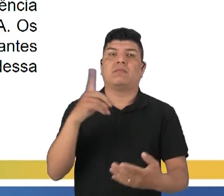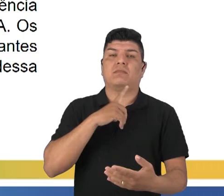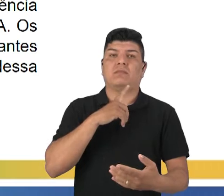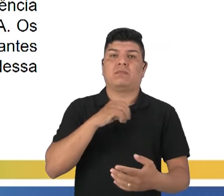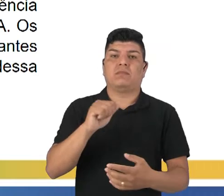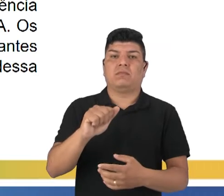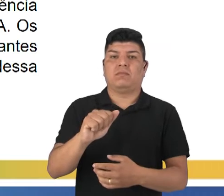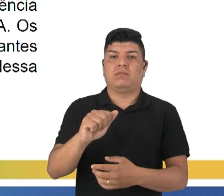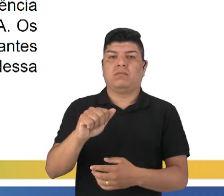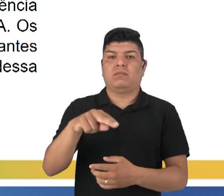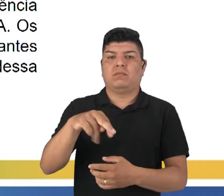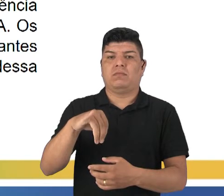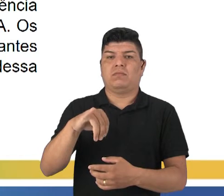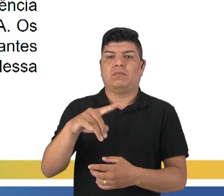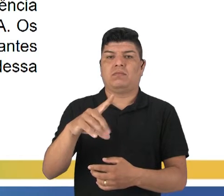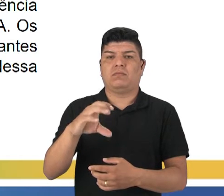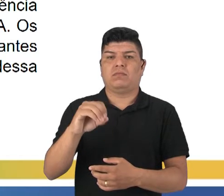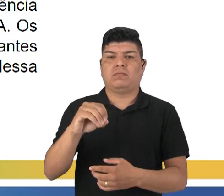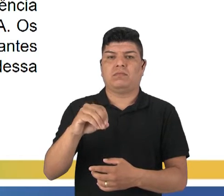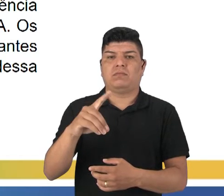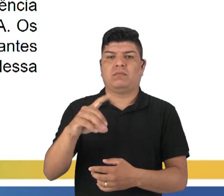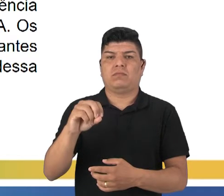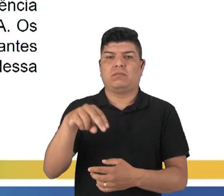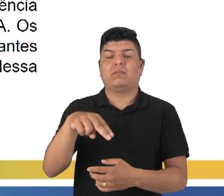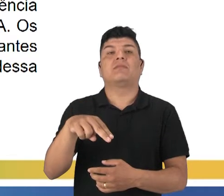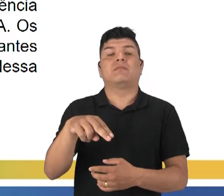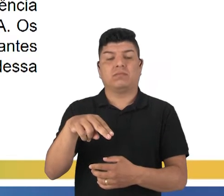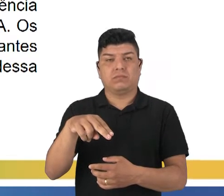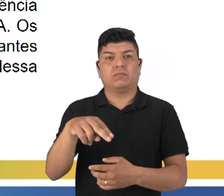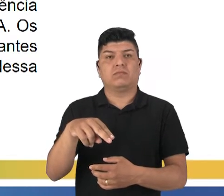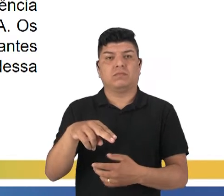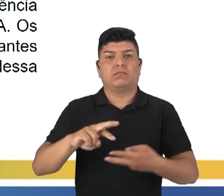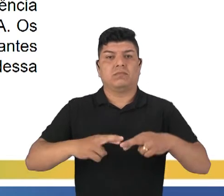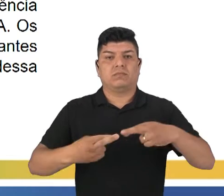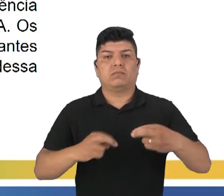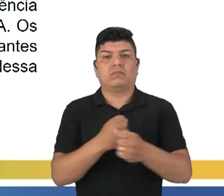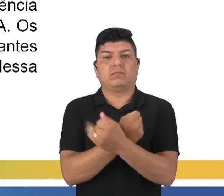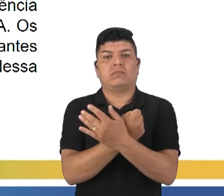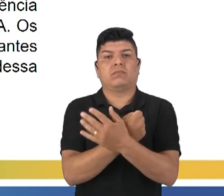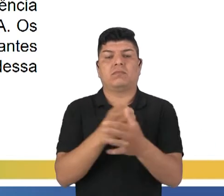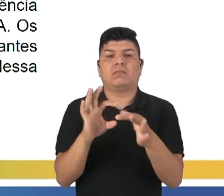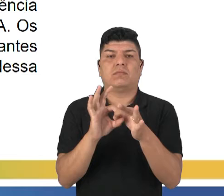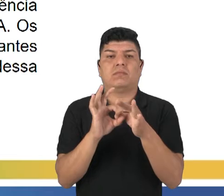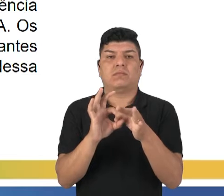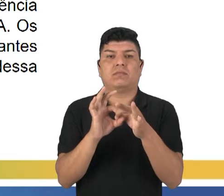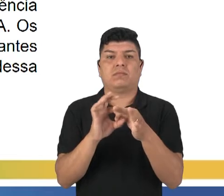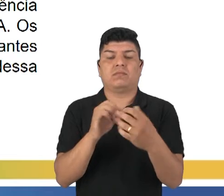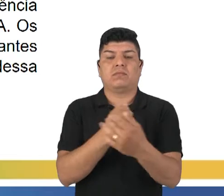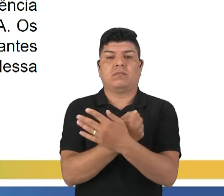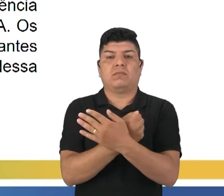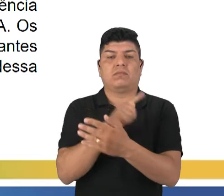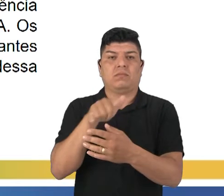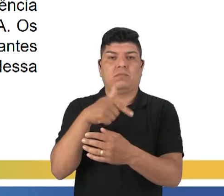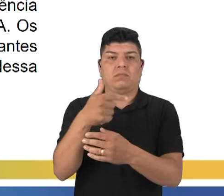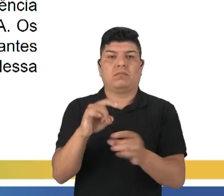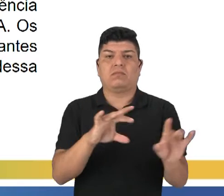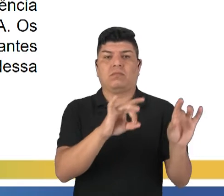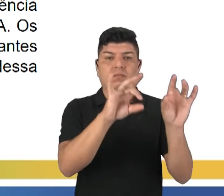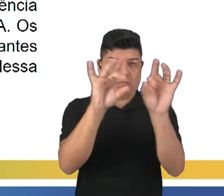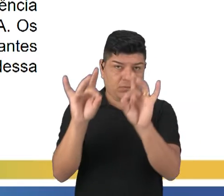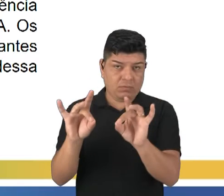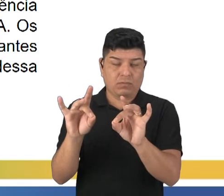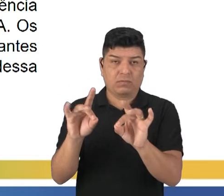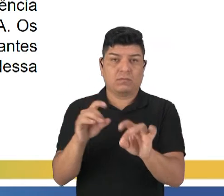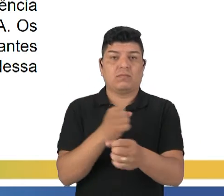para fazer a leitura do RNA mensageiro. O braço do aminoácido liga-se a um aminoácido